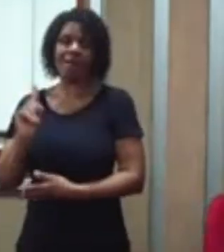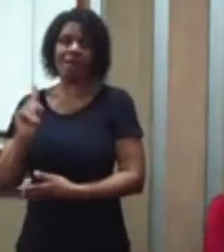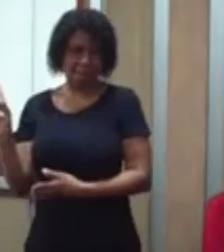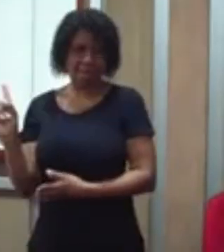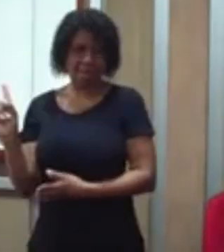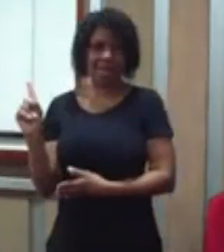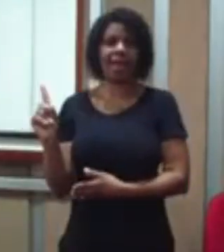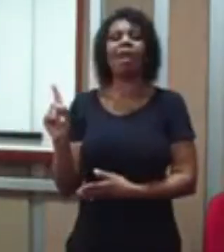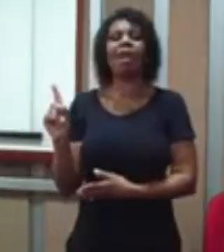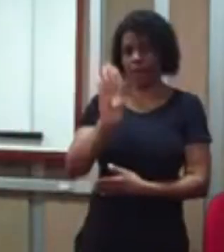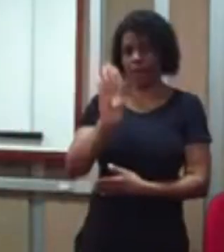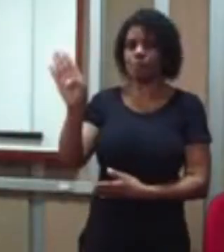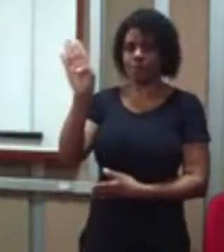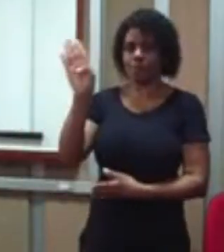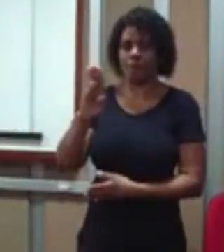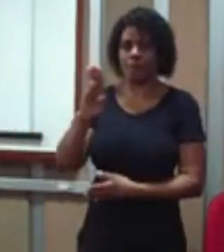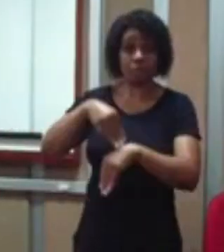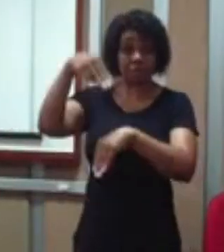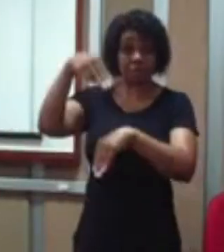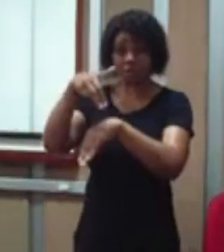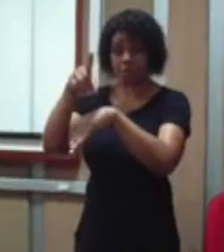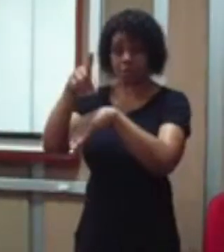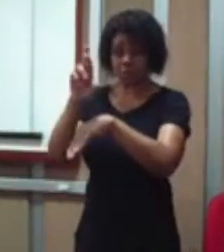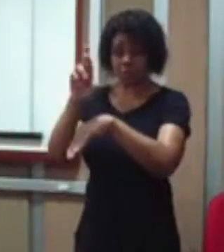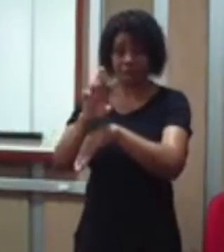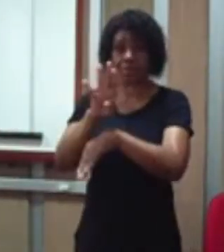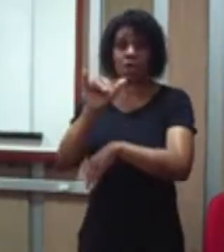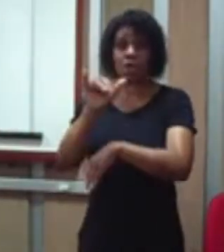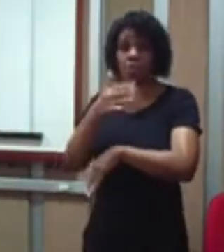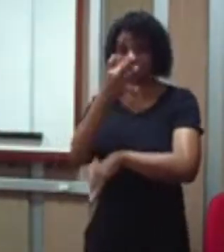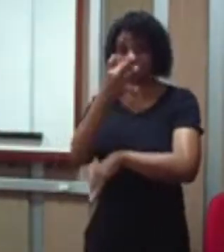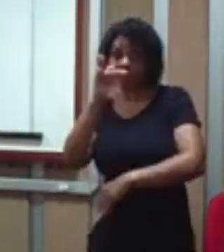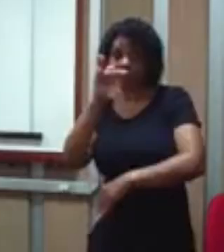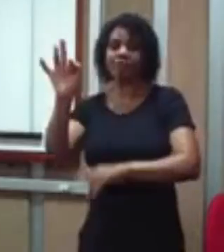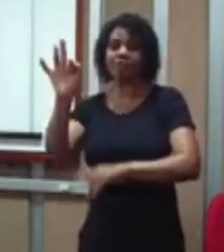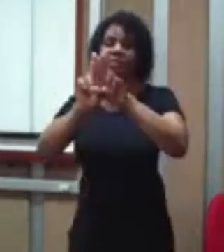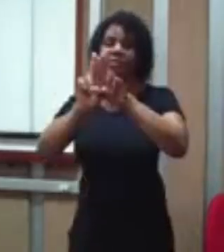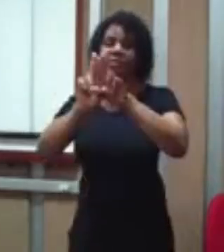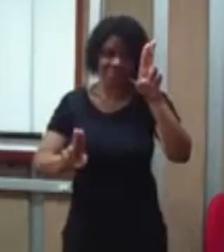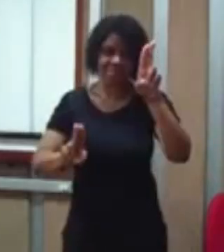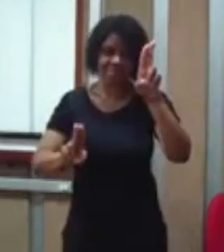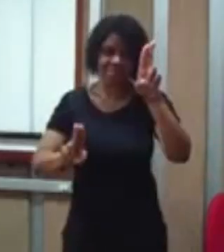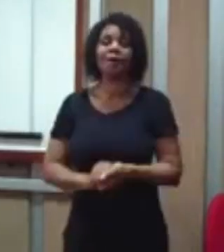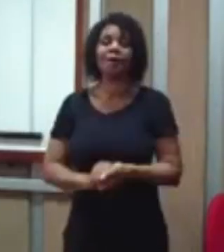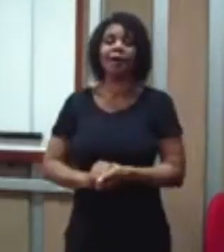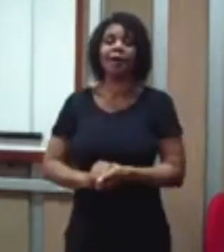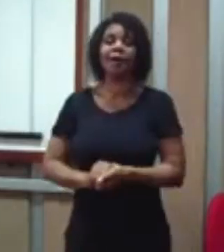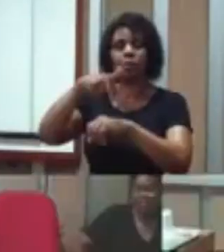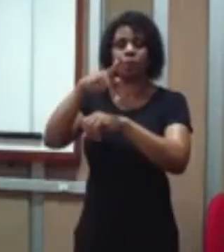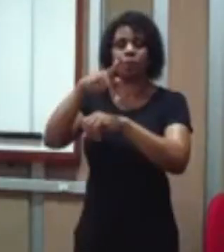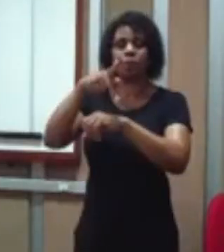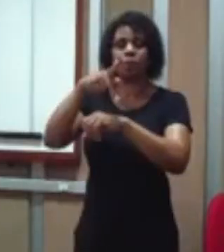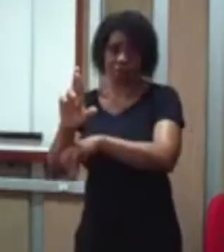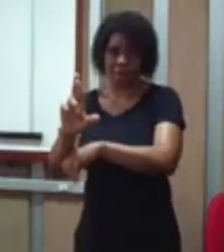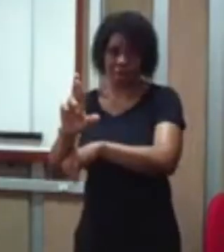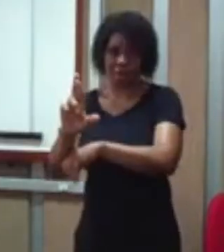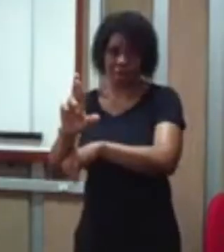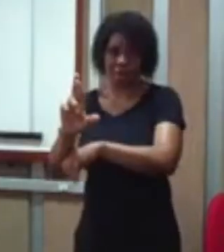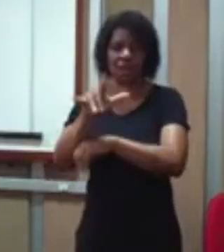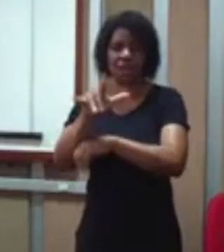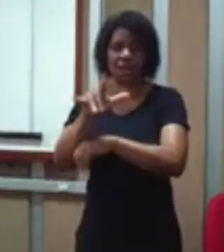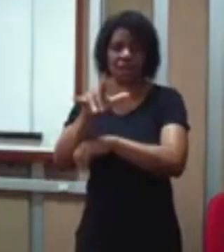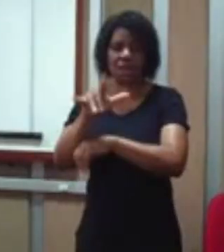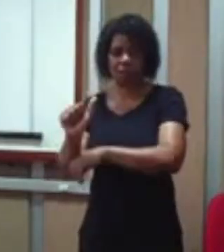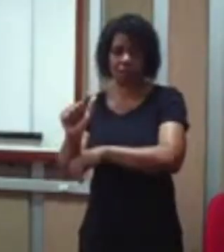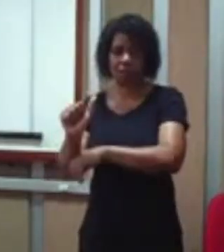Ela é bióloga com mestrado e doutorado em biofísica pela Universidade Federal do Rio de Janeiro e pós-doutorado na Universidade de Illinois e